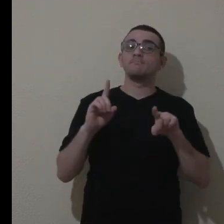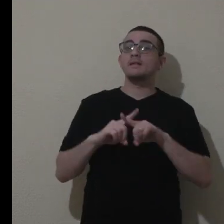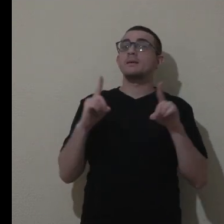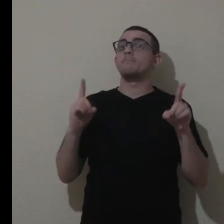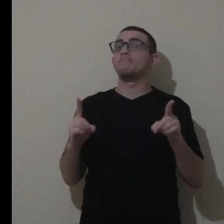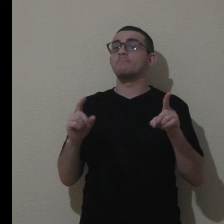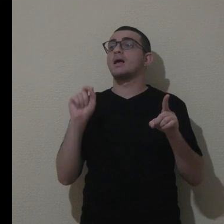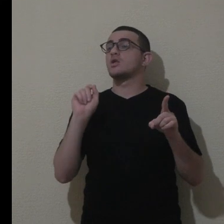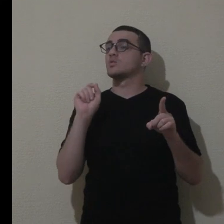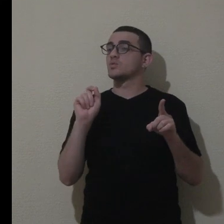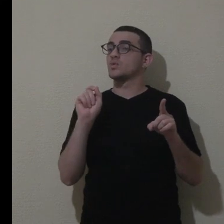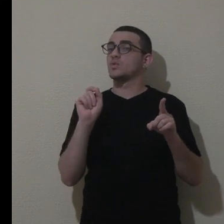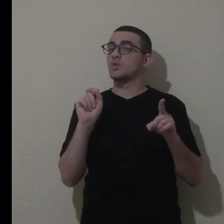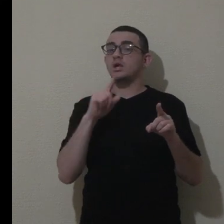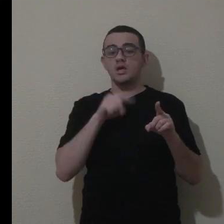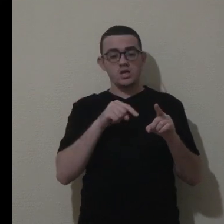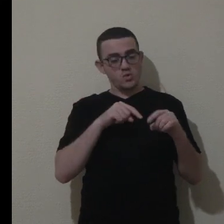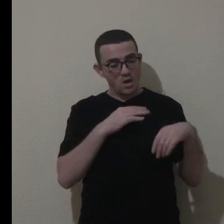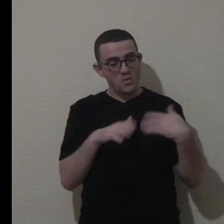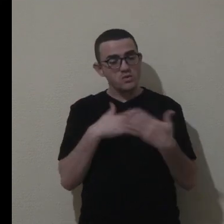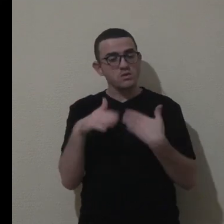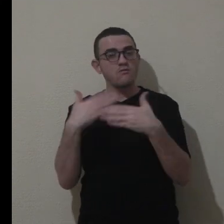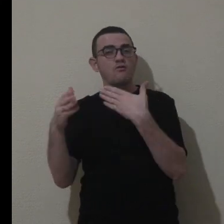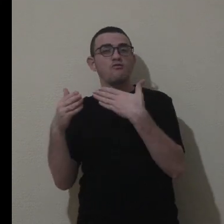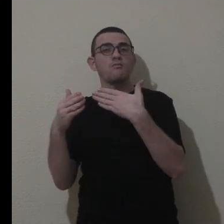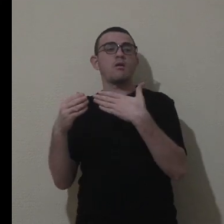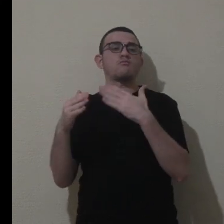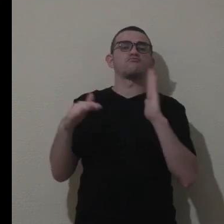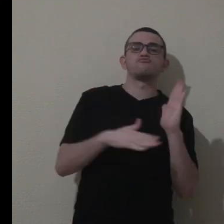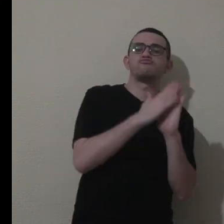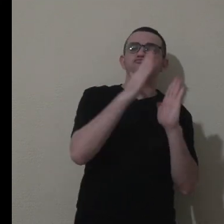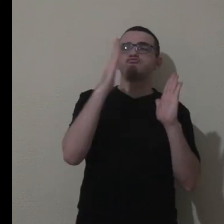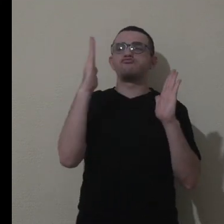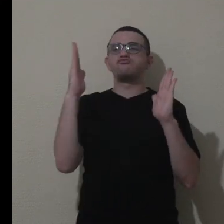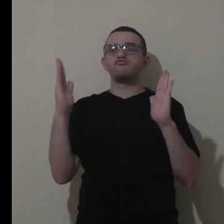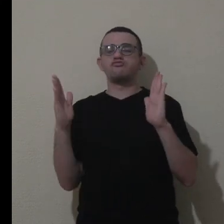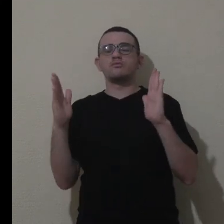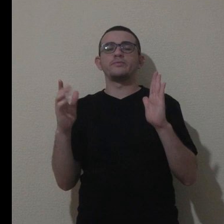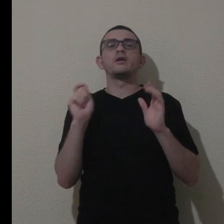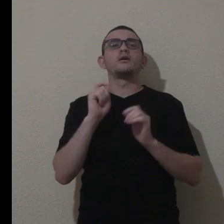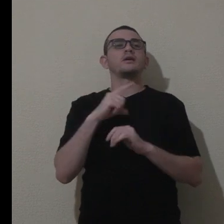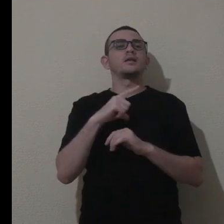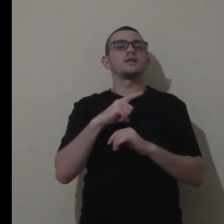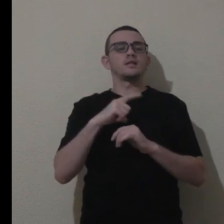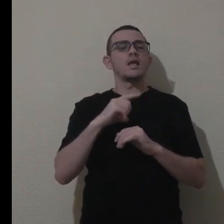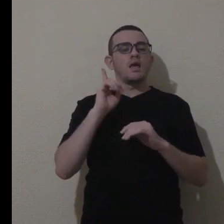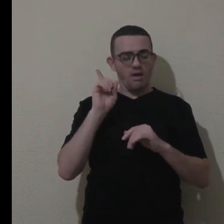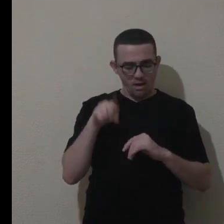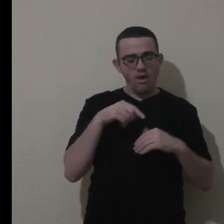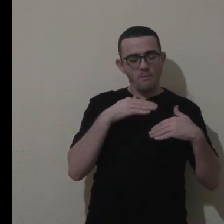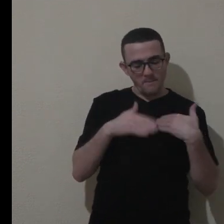Mas isso é uma coisa que é desenvolvido ao longo do tempo, né? Que existe, que